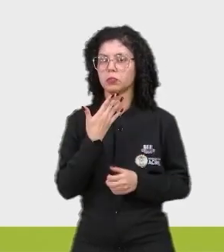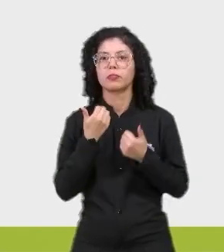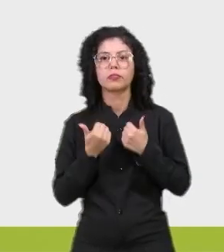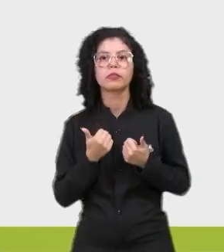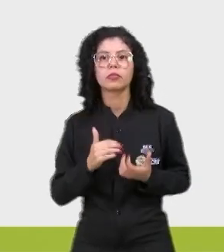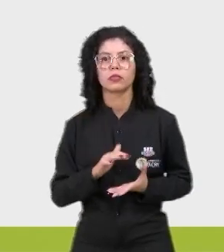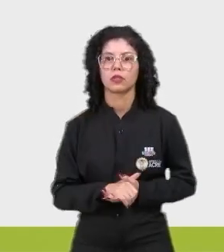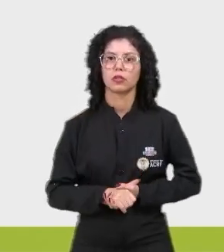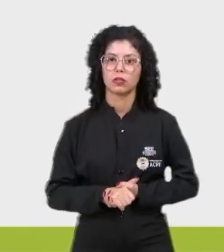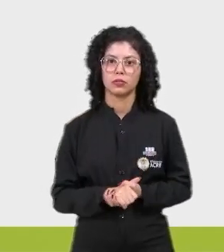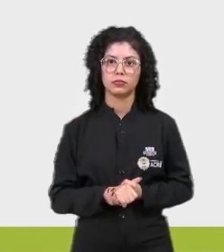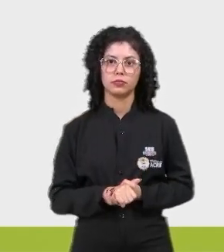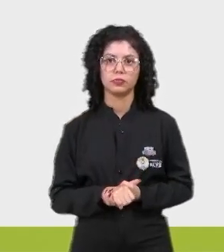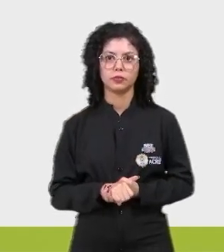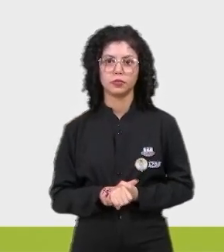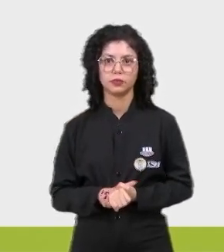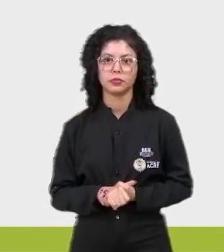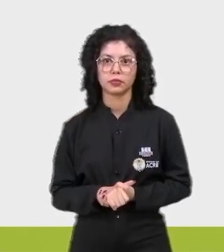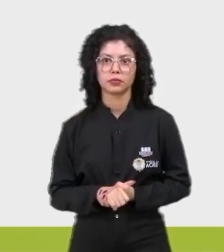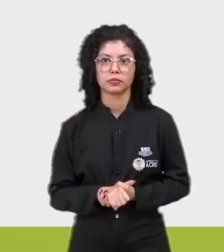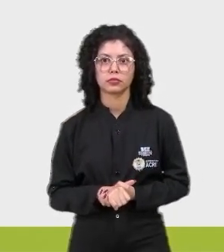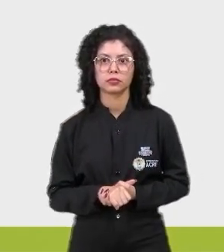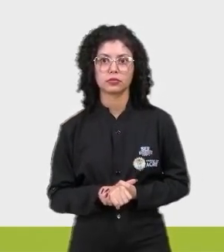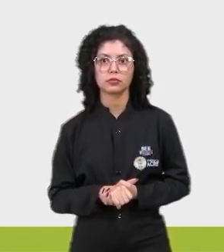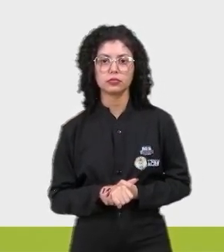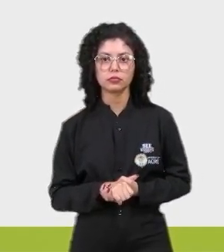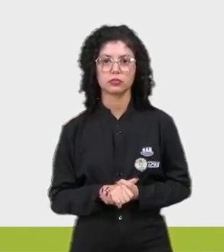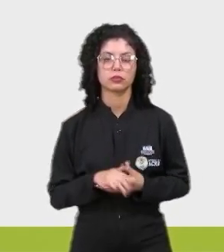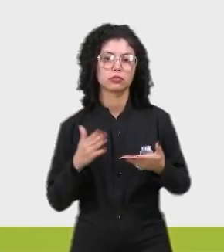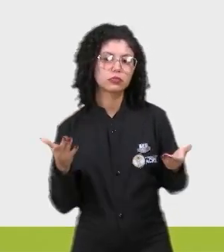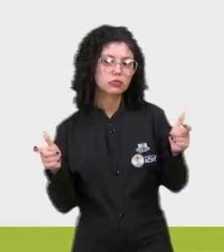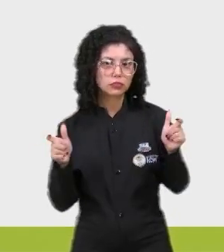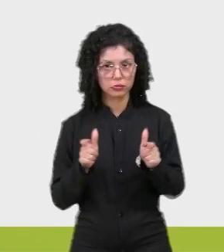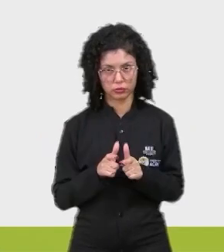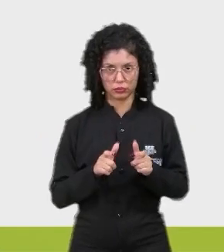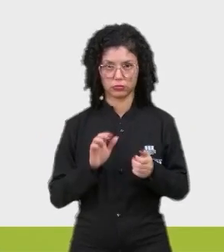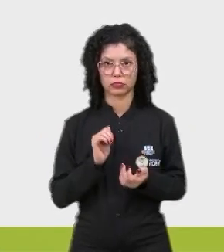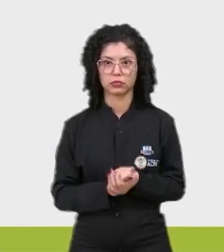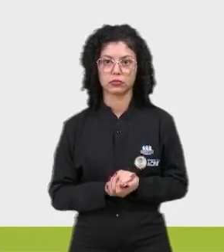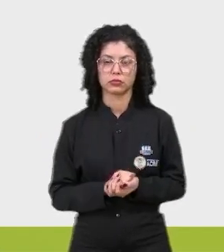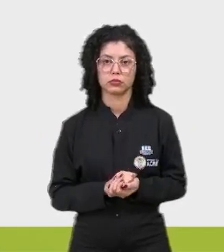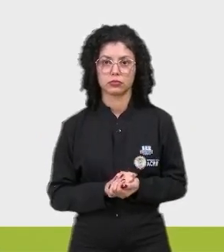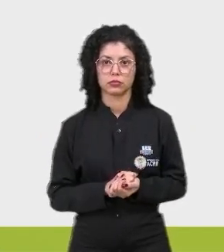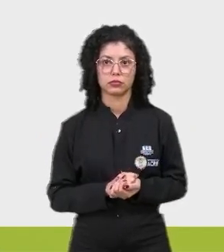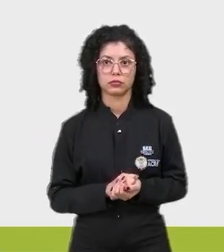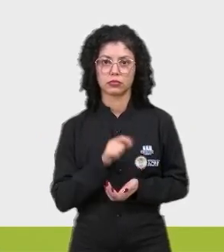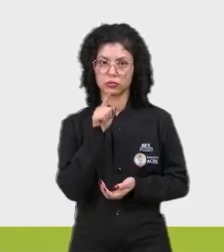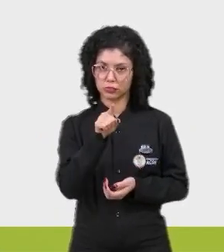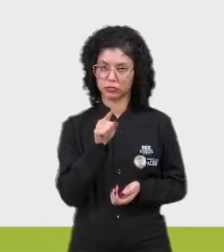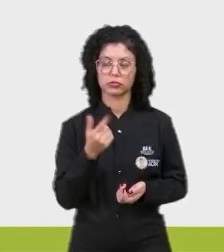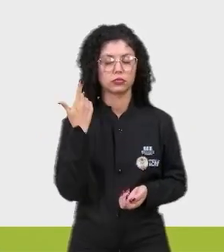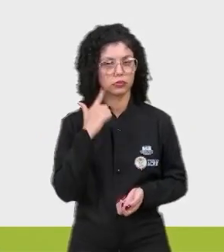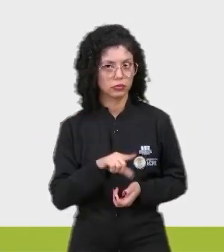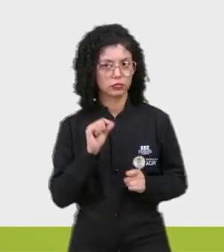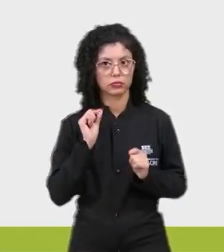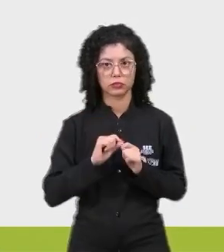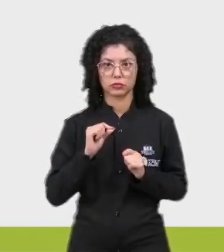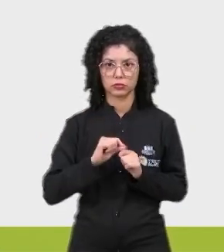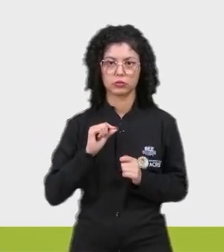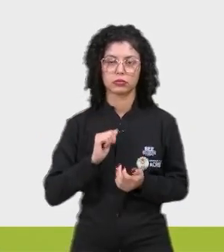dicionário Michaelis, bem tranquilo essa citação, bem curtinha, coloquei citações curtas para que vocês façam